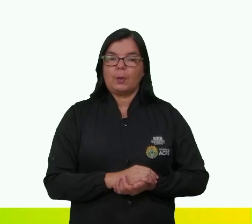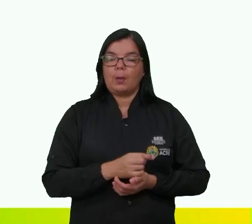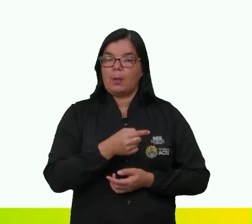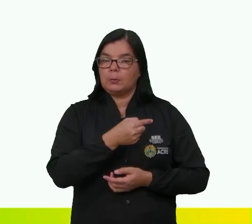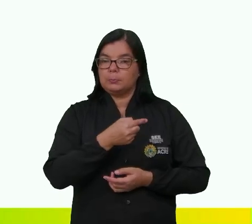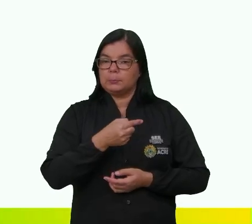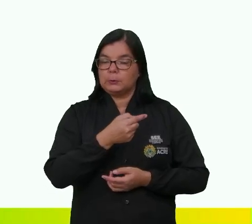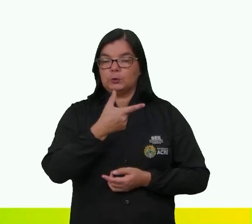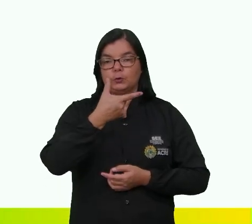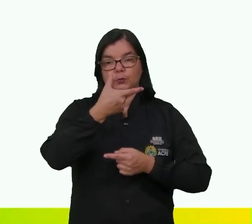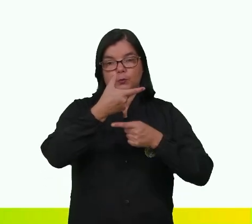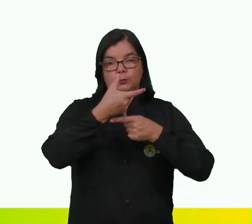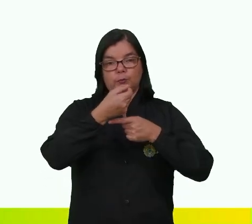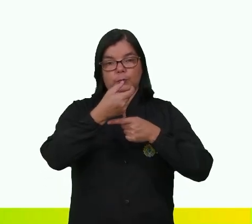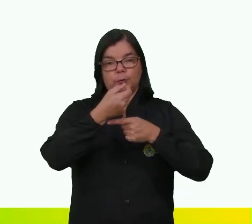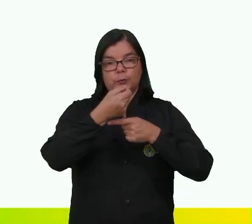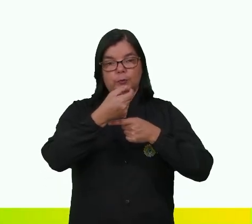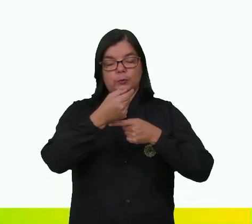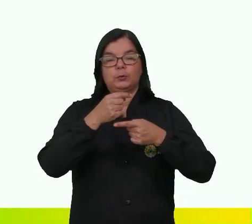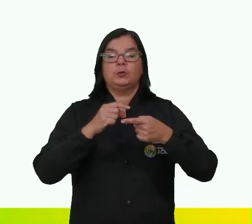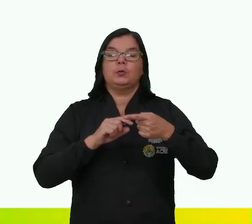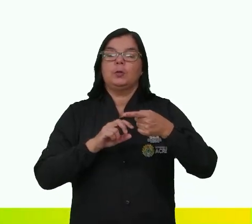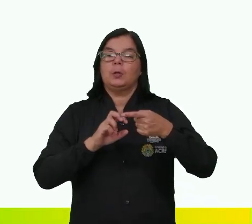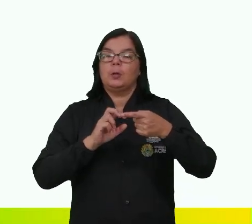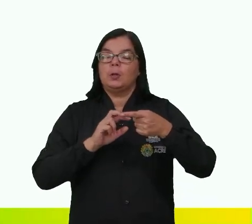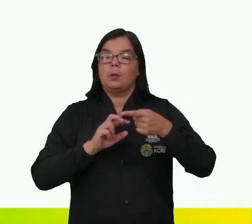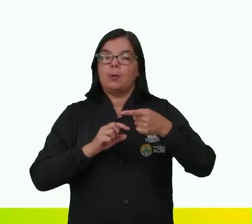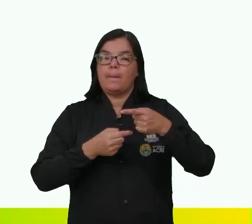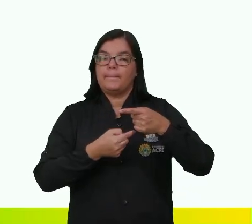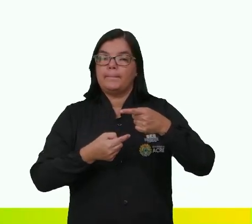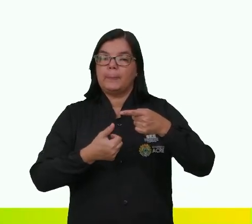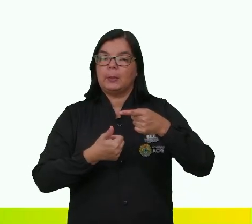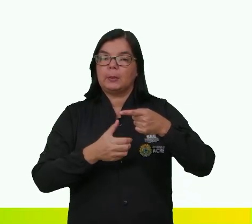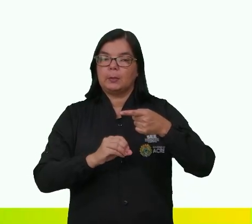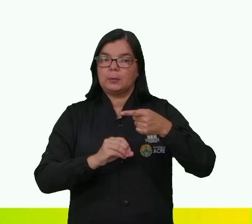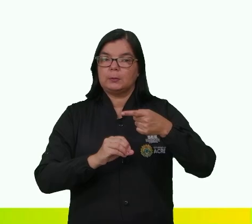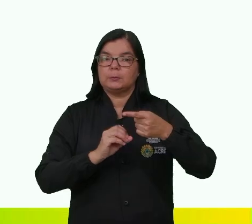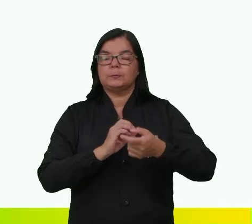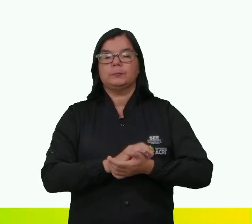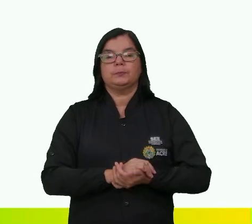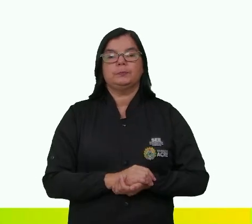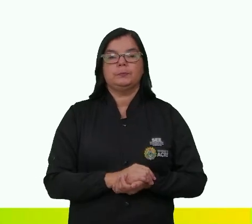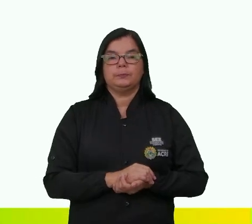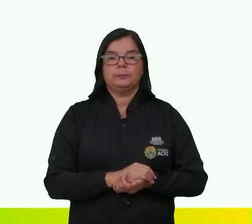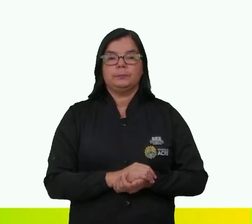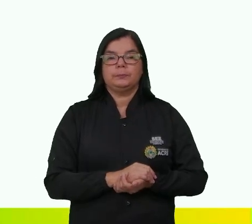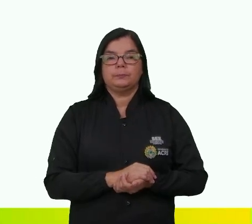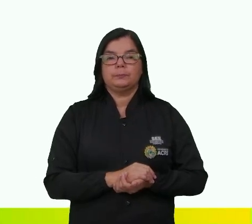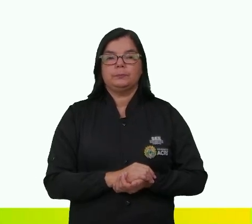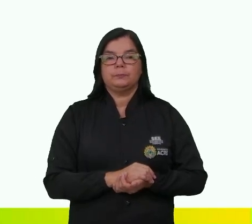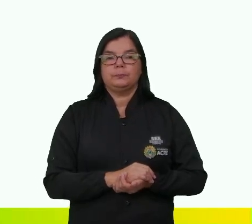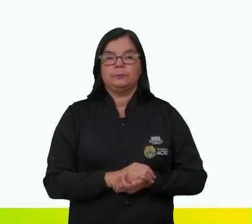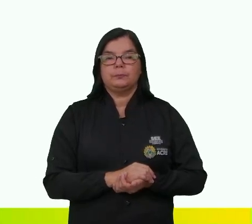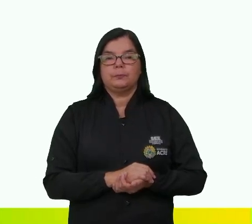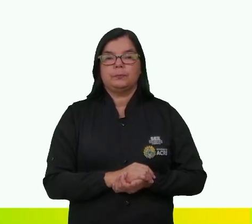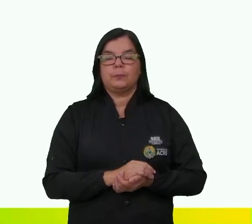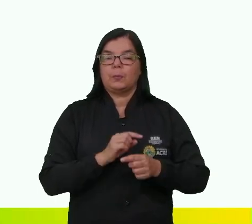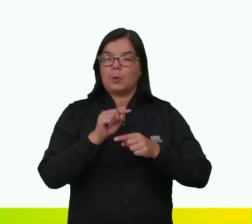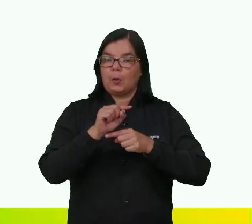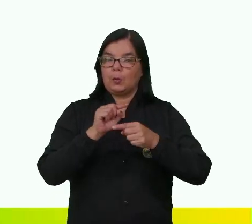em cima é 20, e aqui 2 vezes menos 5 é menos 10. Então, você pega agora e